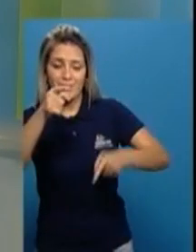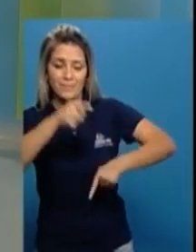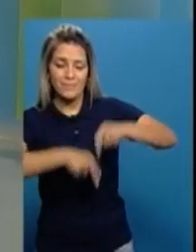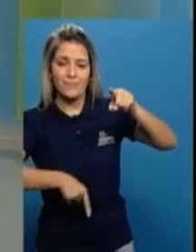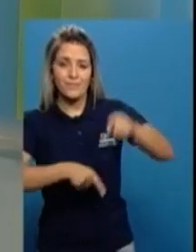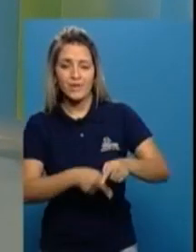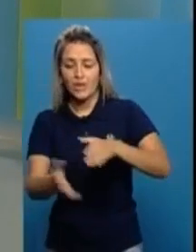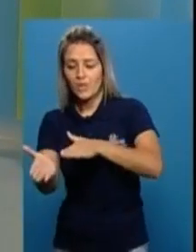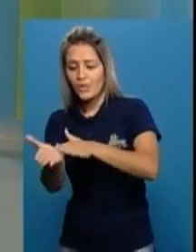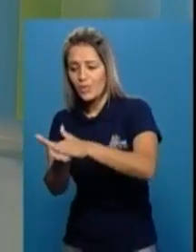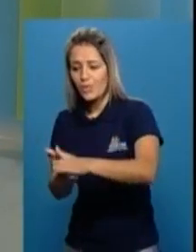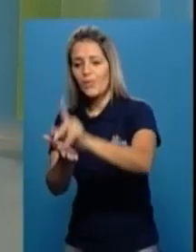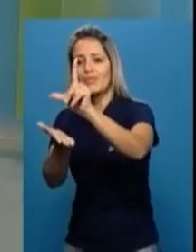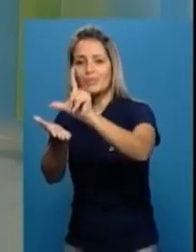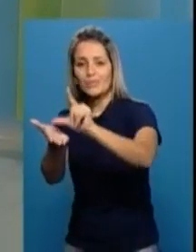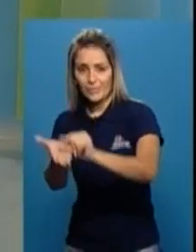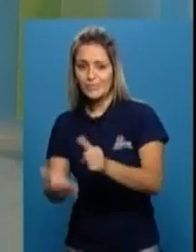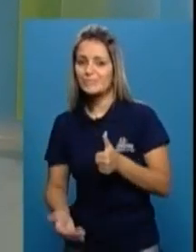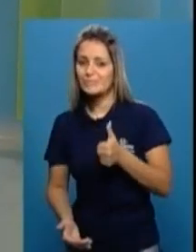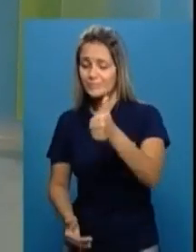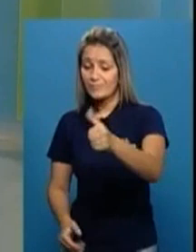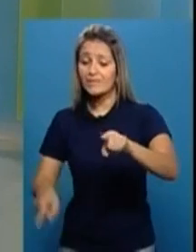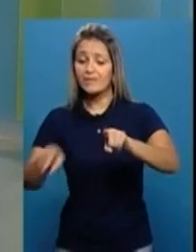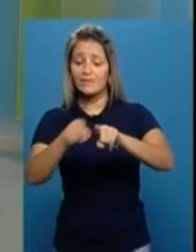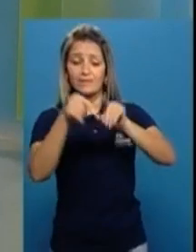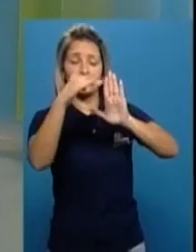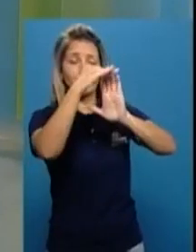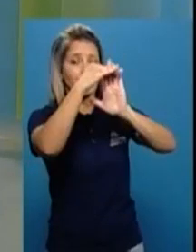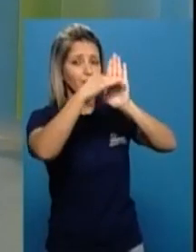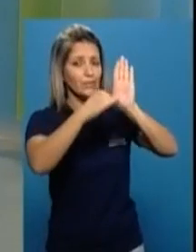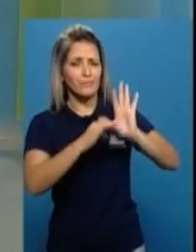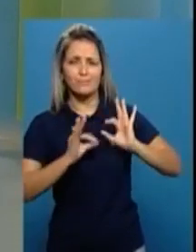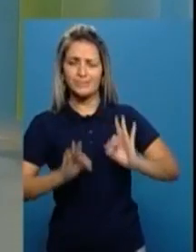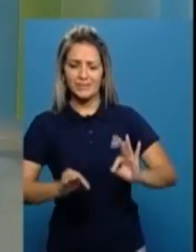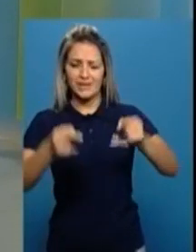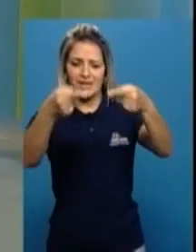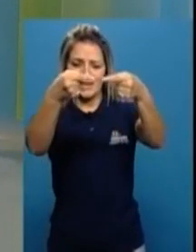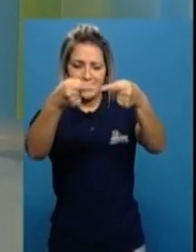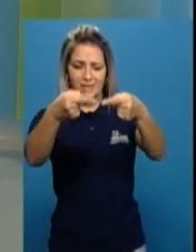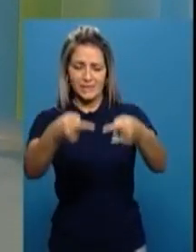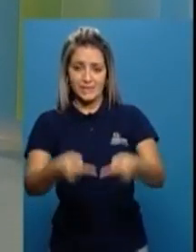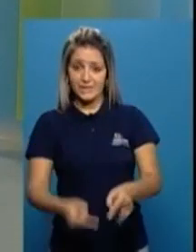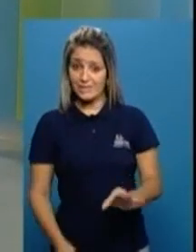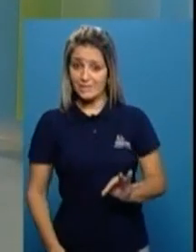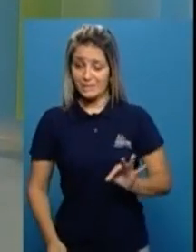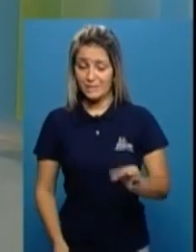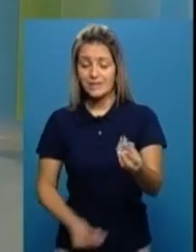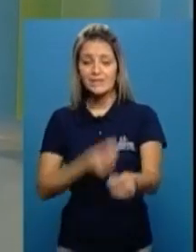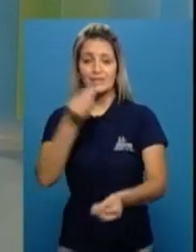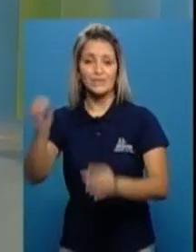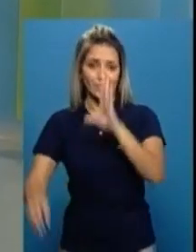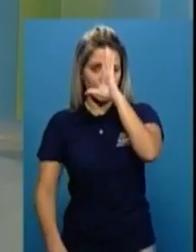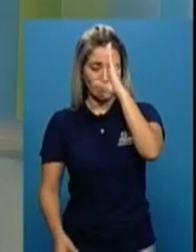de custo, maior a padronização do quadro e do seu